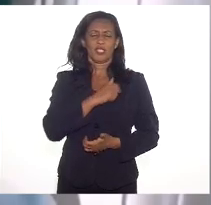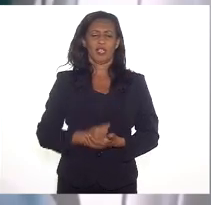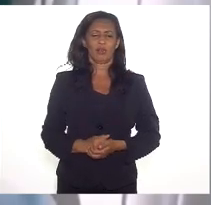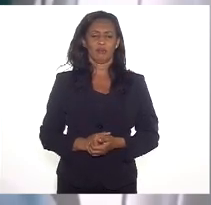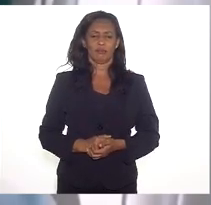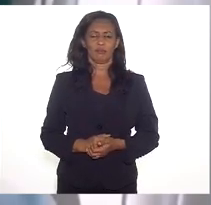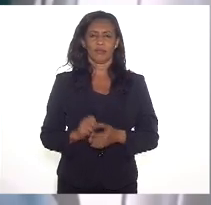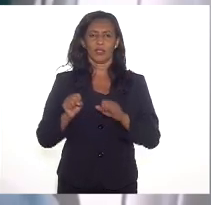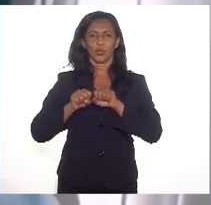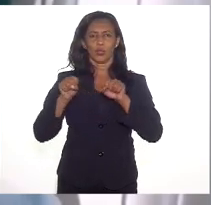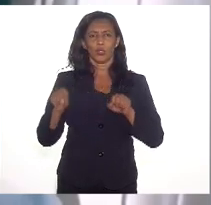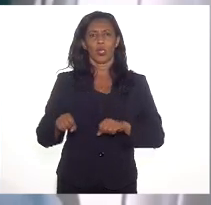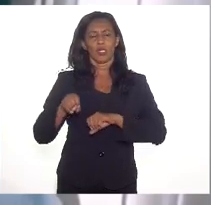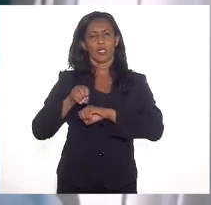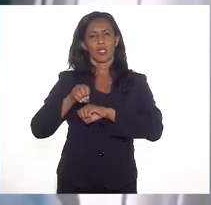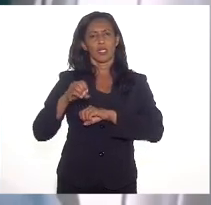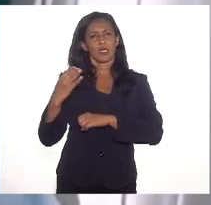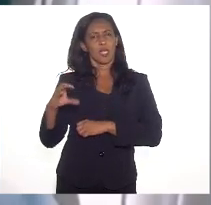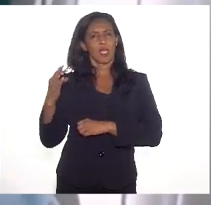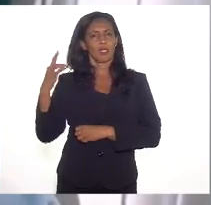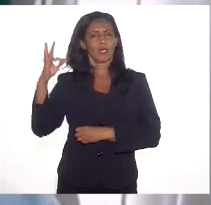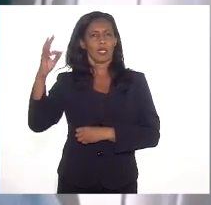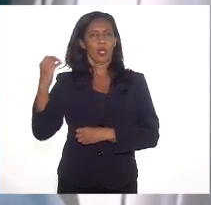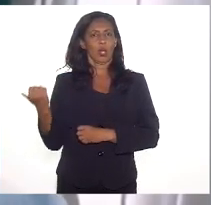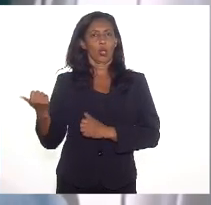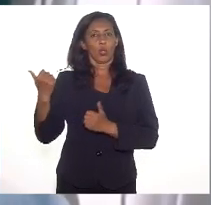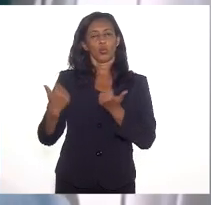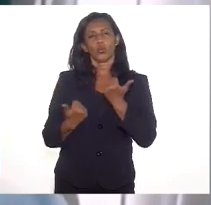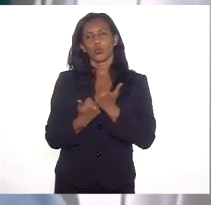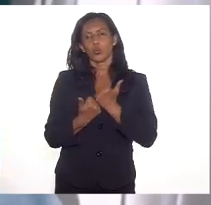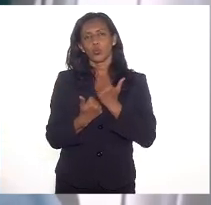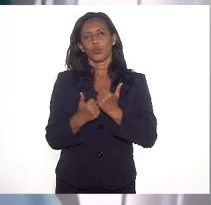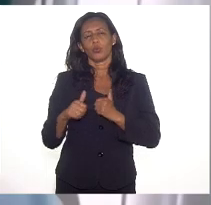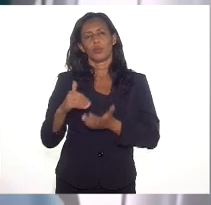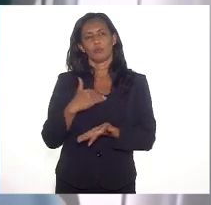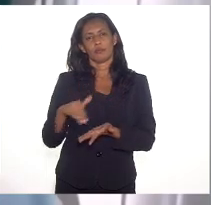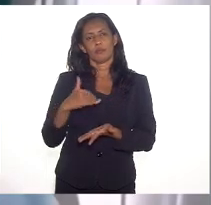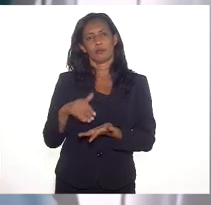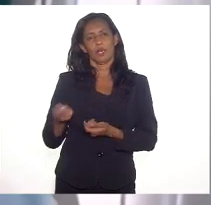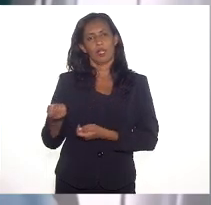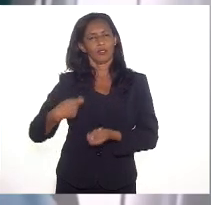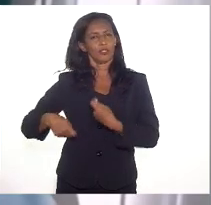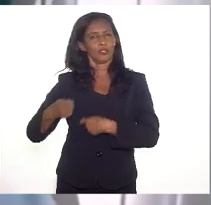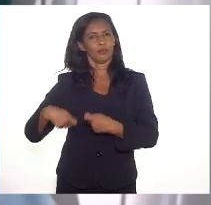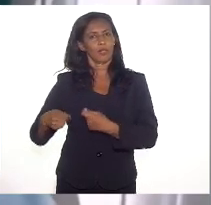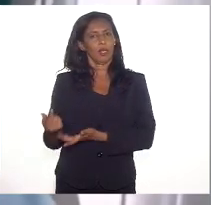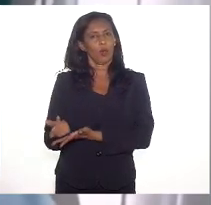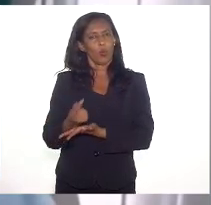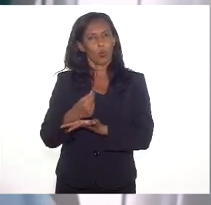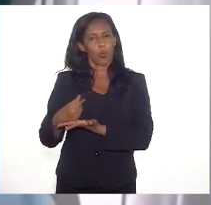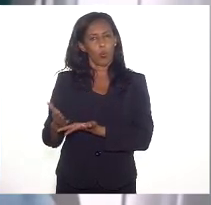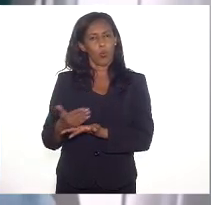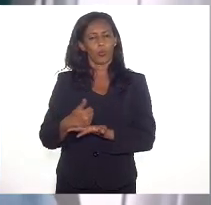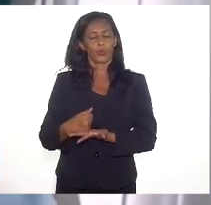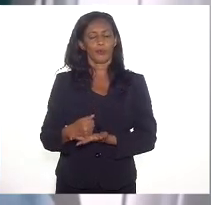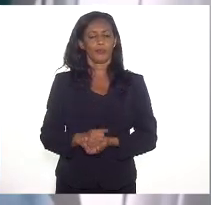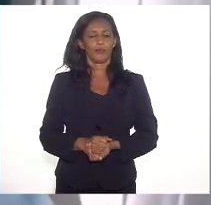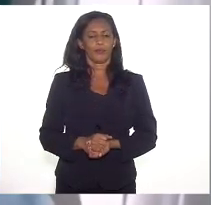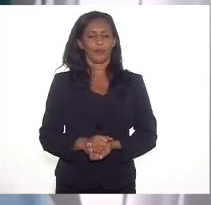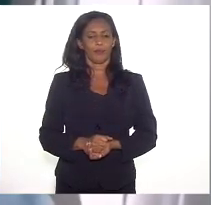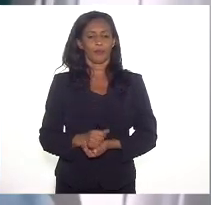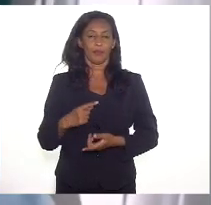da Secretaria de Educação, Ciência e Tecnologia, como subsecretário da área de administração, orçamento e finanças. E depois